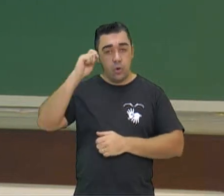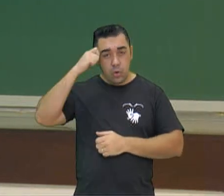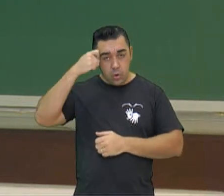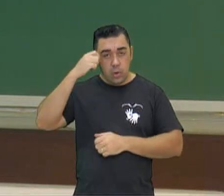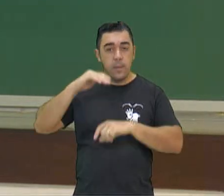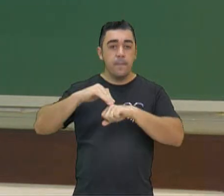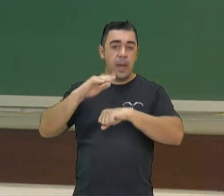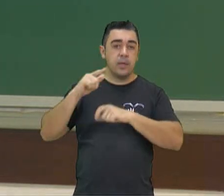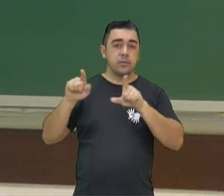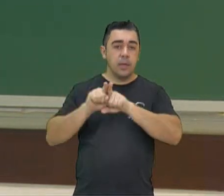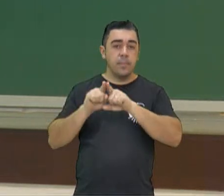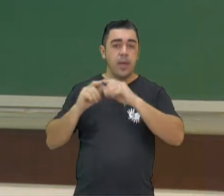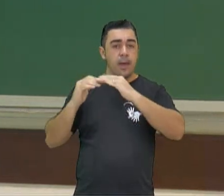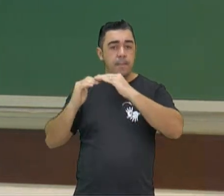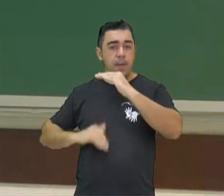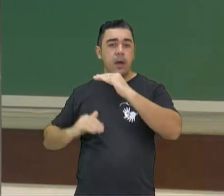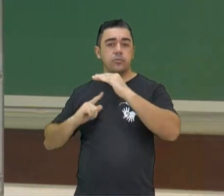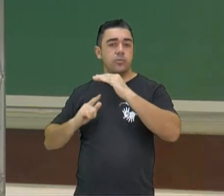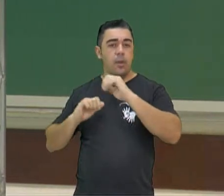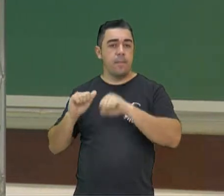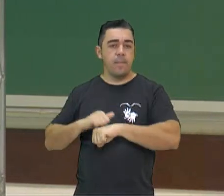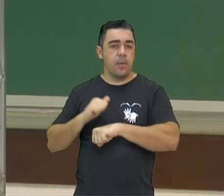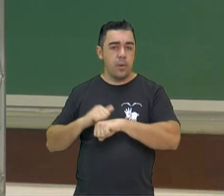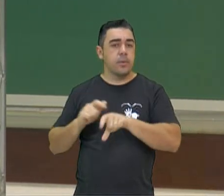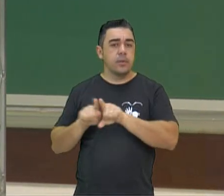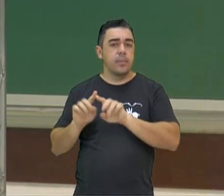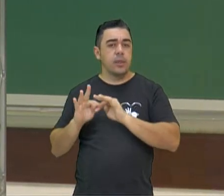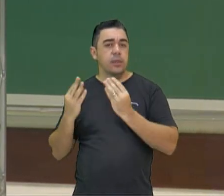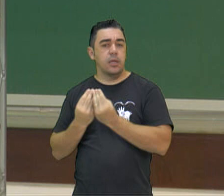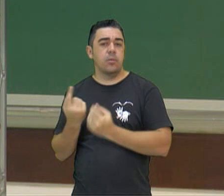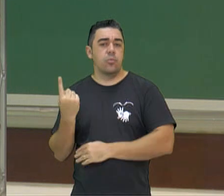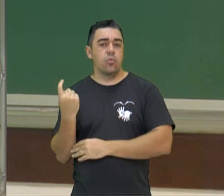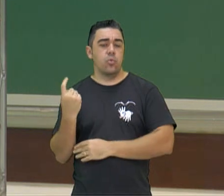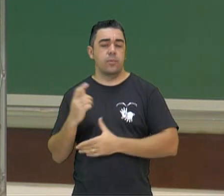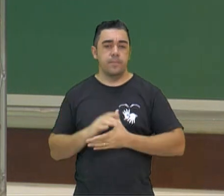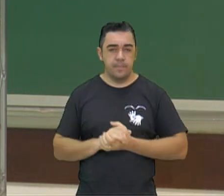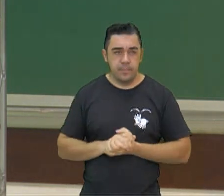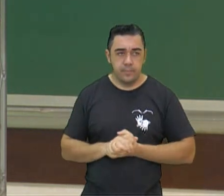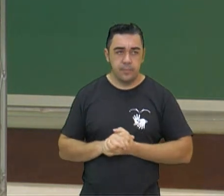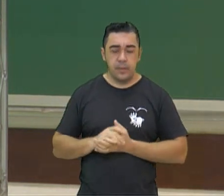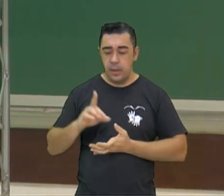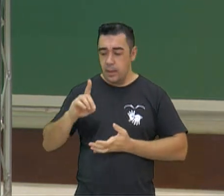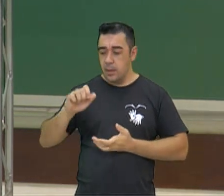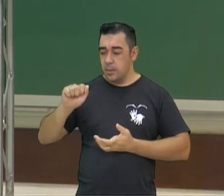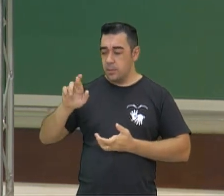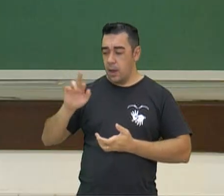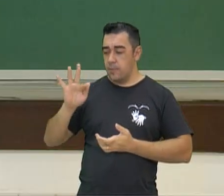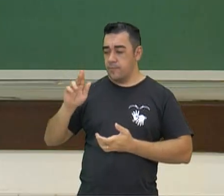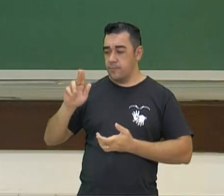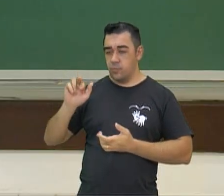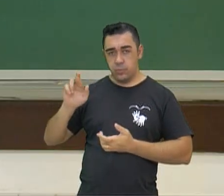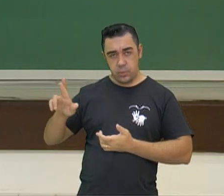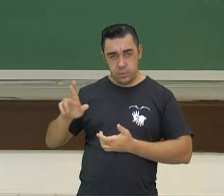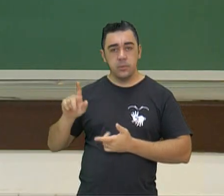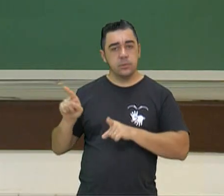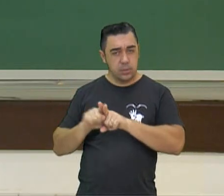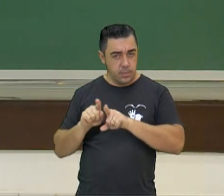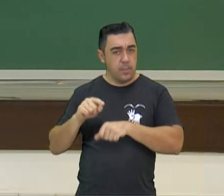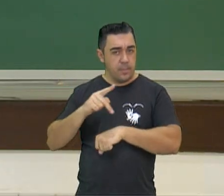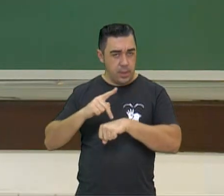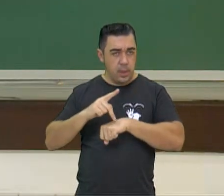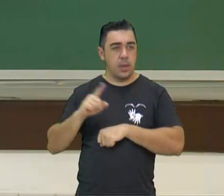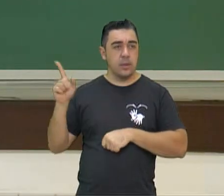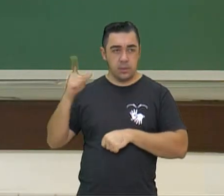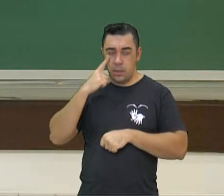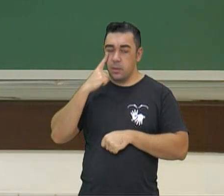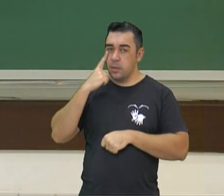da linha da pobreza e também, claro, é de uma tribo distinta. Darfur, tem um filme também sobre isso, muito interessante. Se